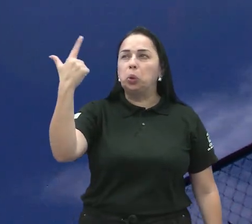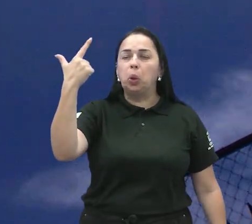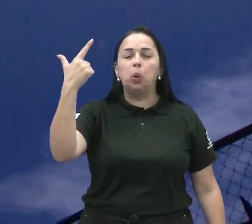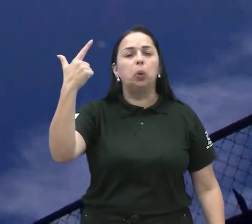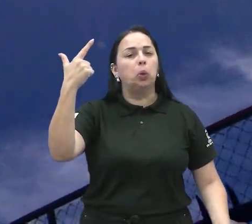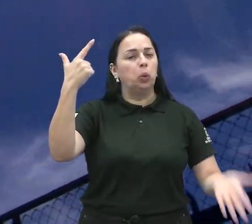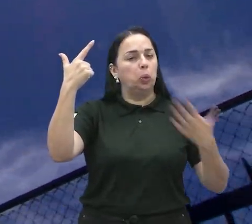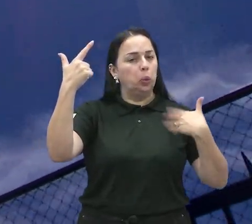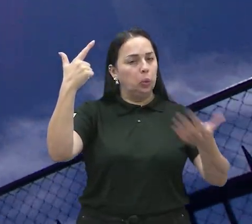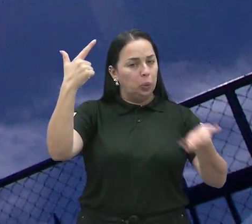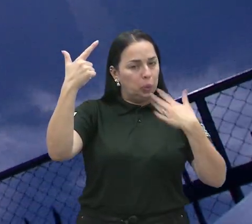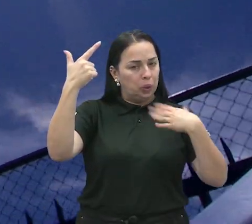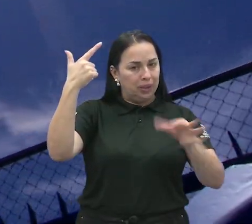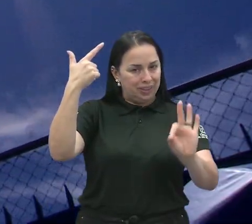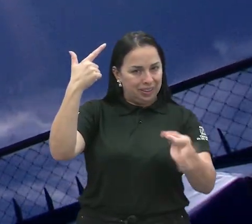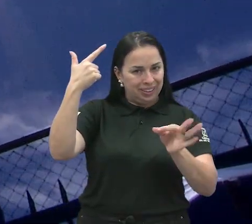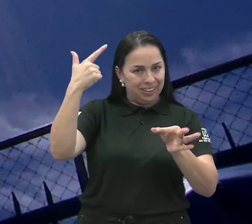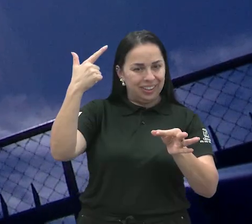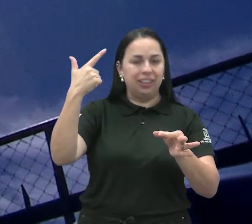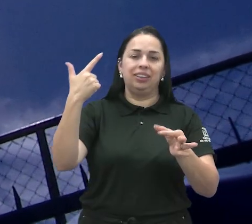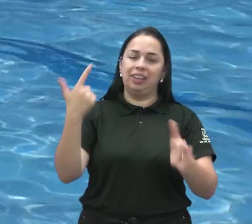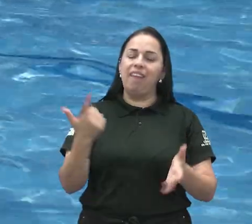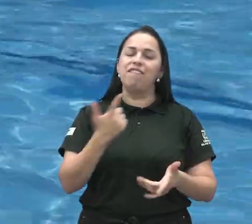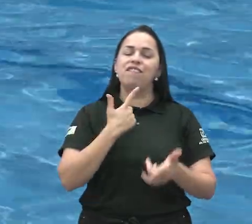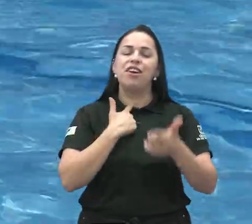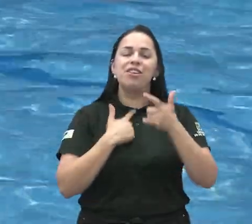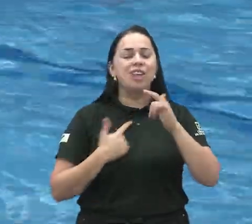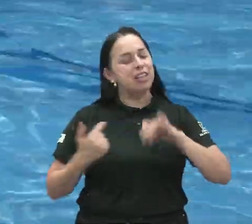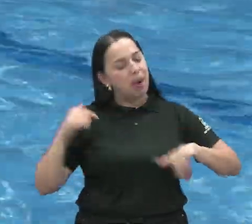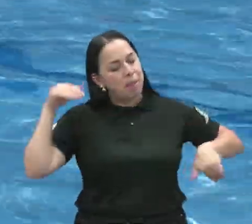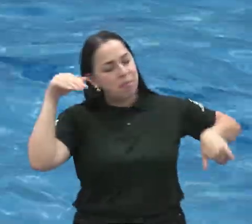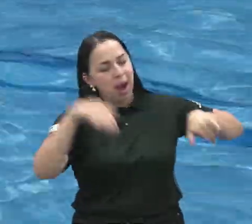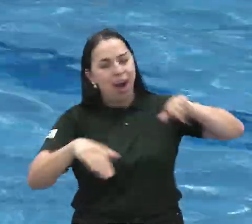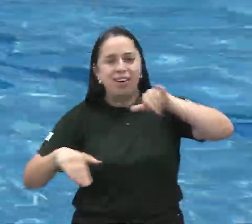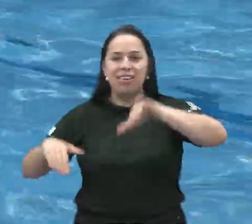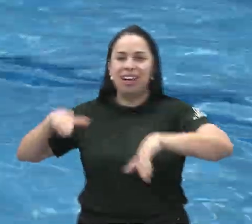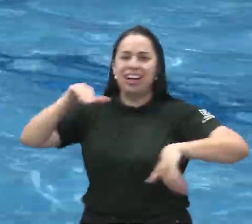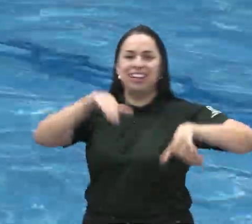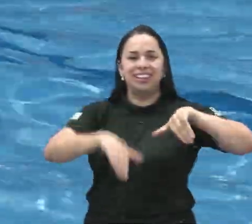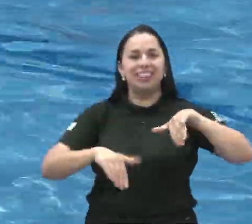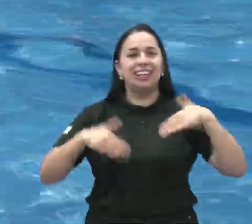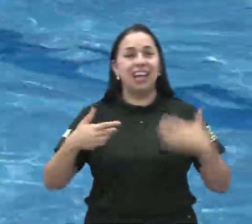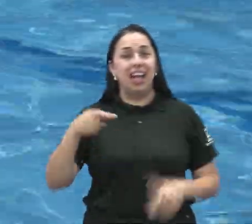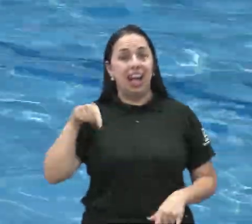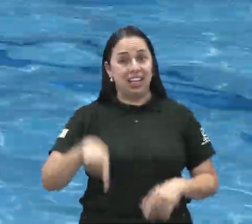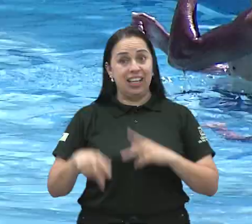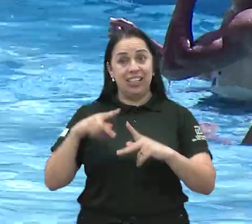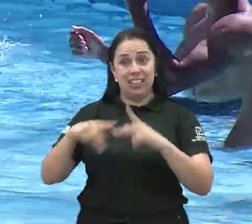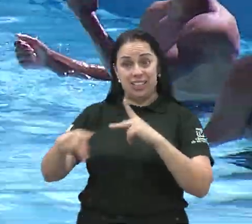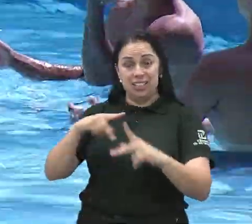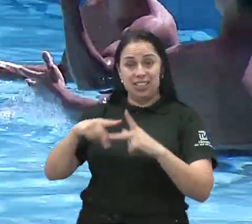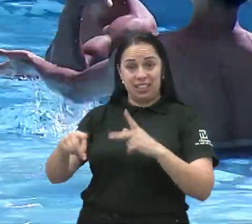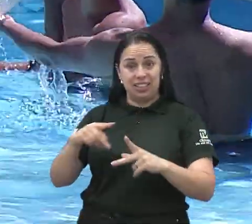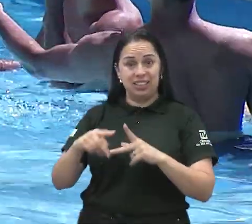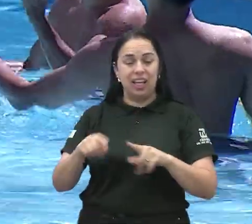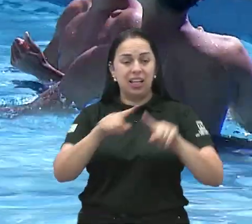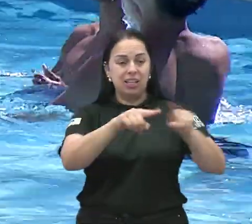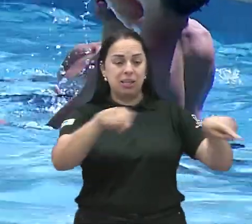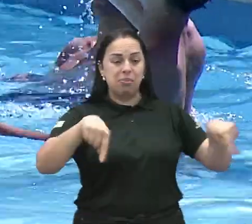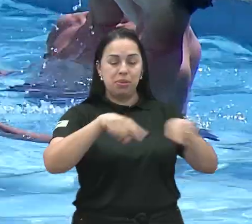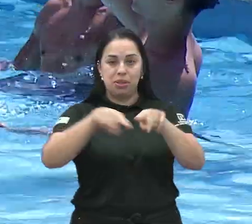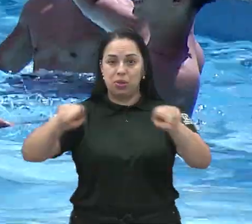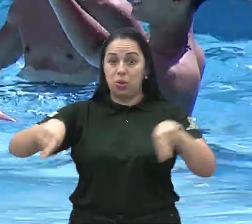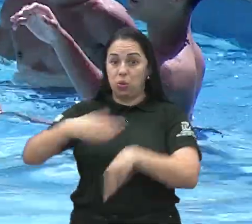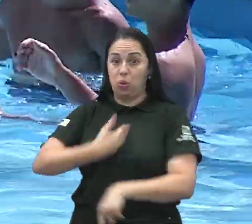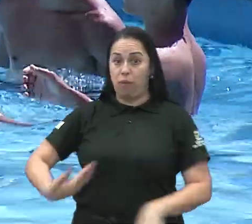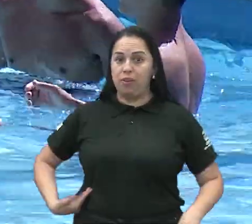calor não tem dado trégua nos últimos dias e nada melhor que um mergulho para refrescar. Em São José dos Campos,